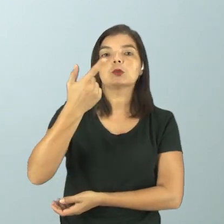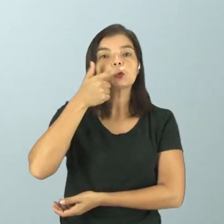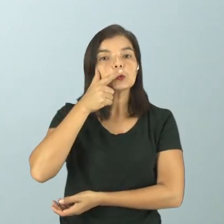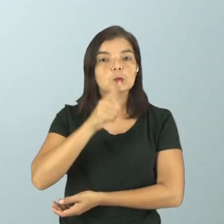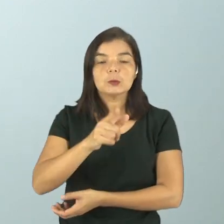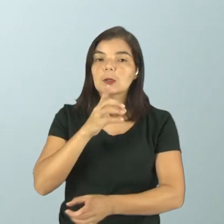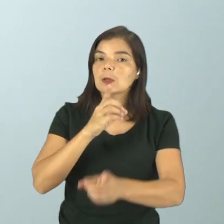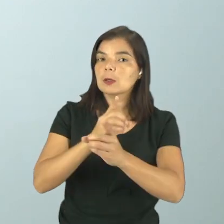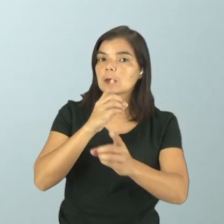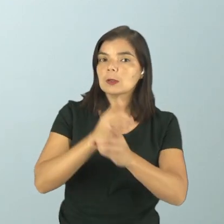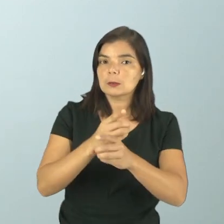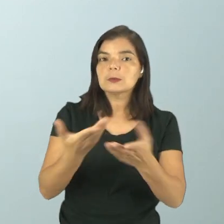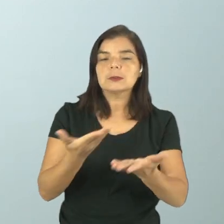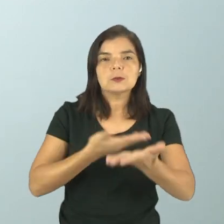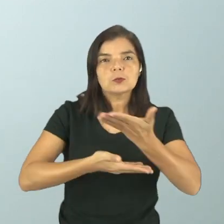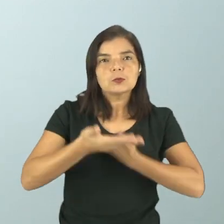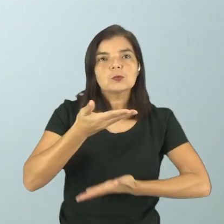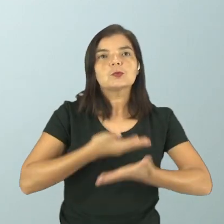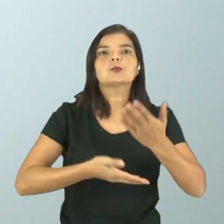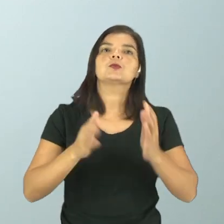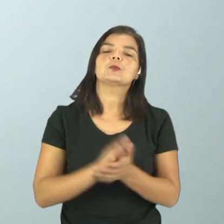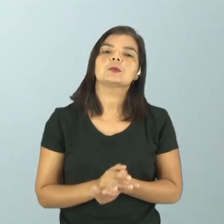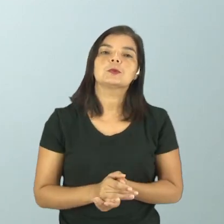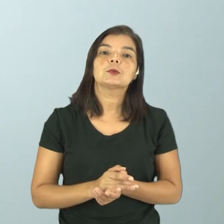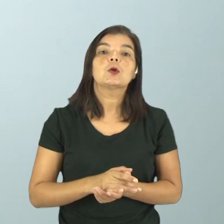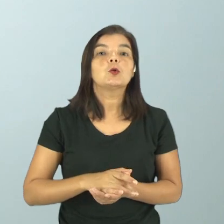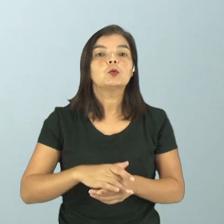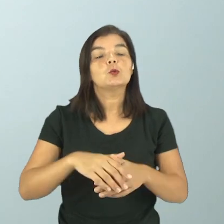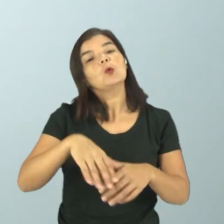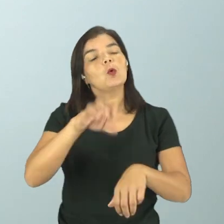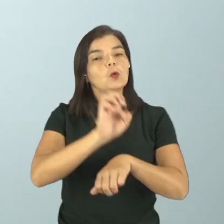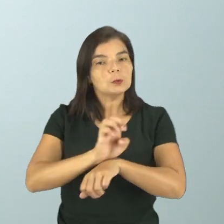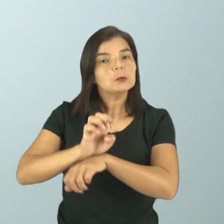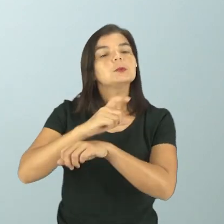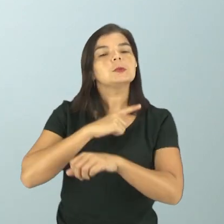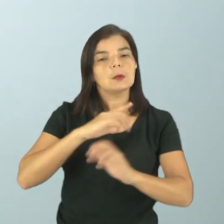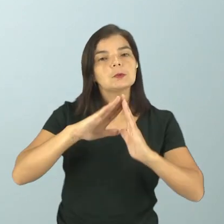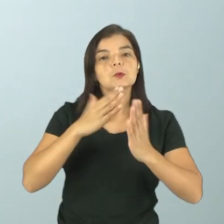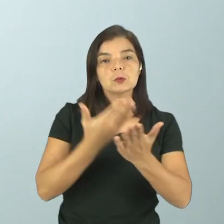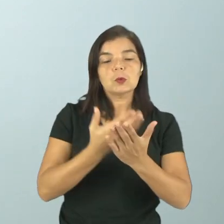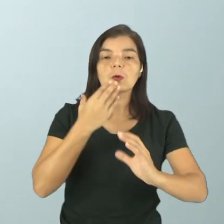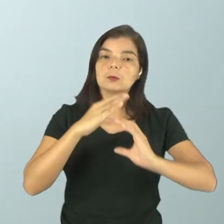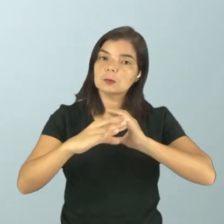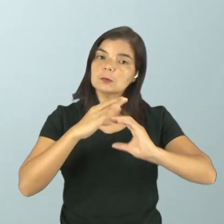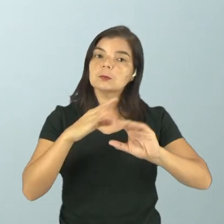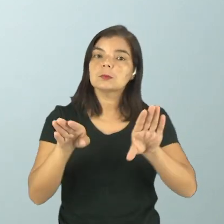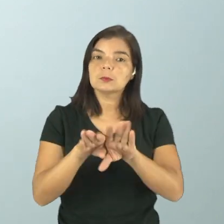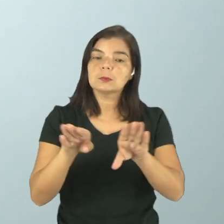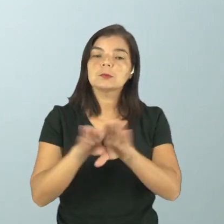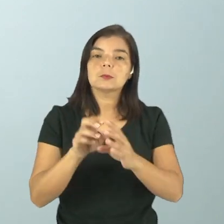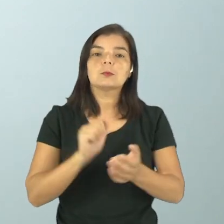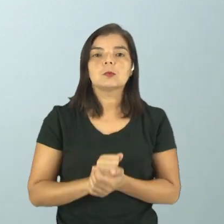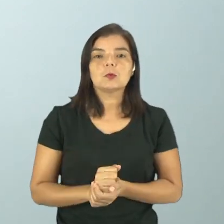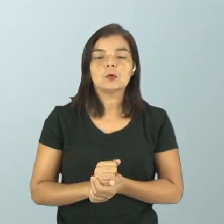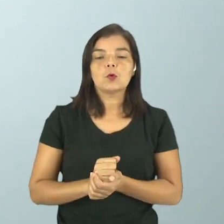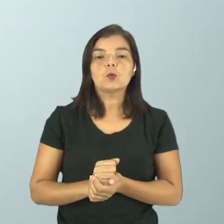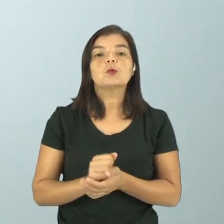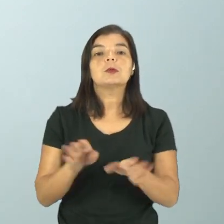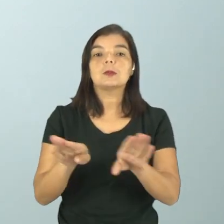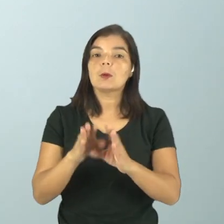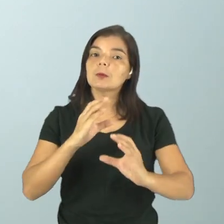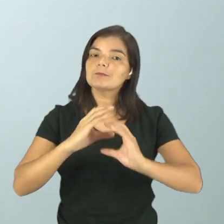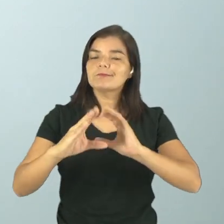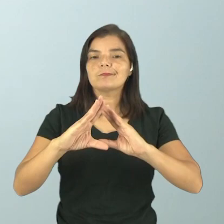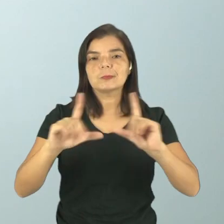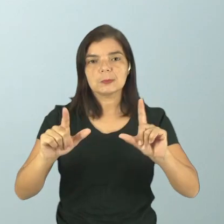consegue encontrar essas relações, né? Aqui no nosso estado a gente tem a escola de música também, que trabalha, né, o componente musical.